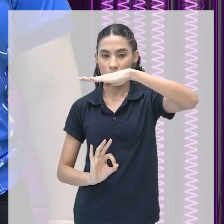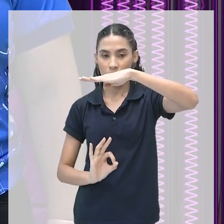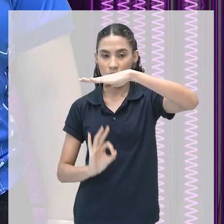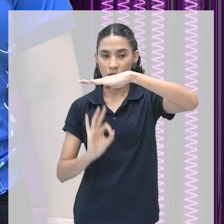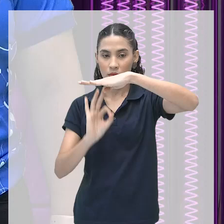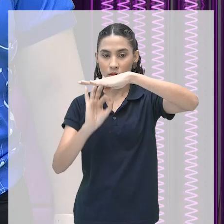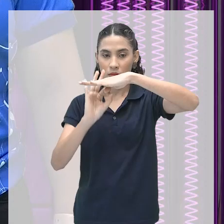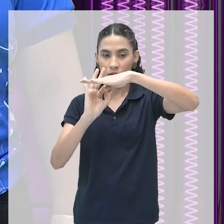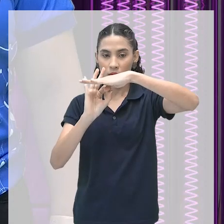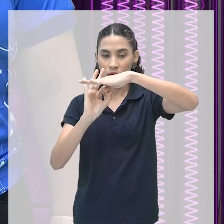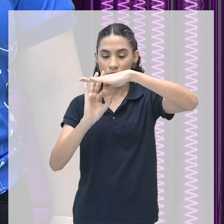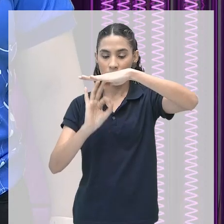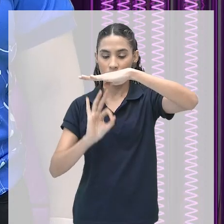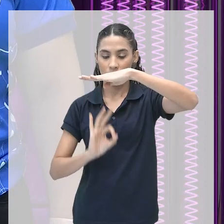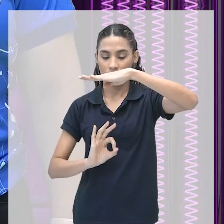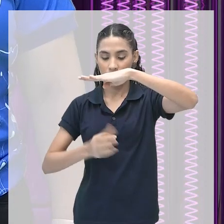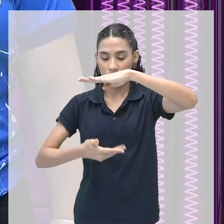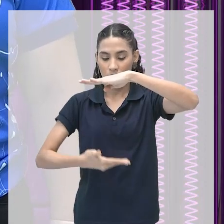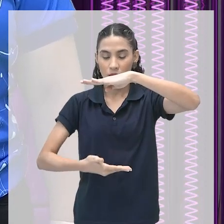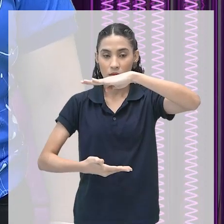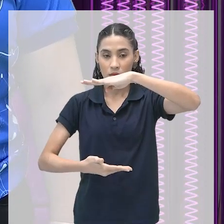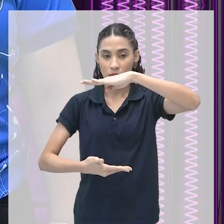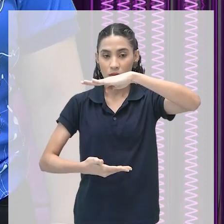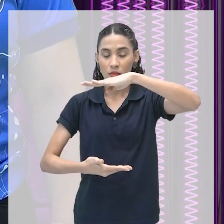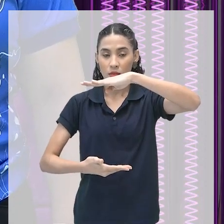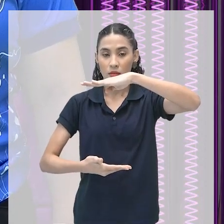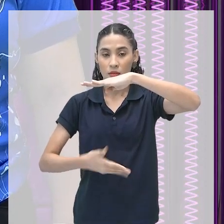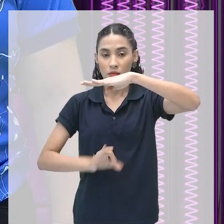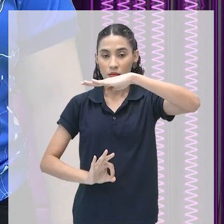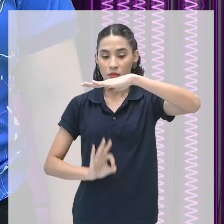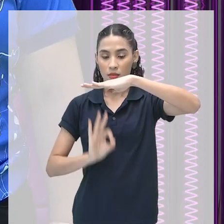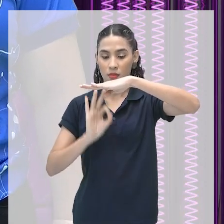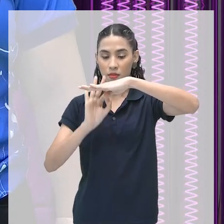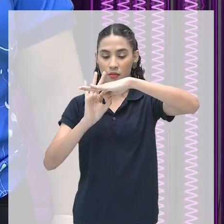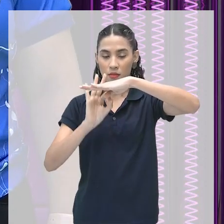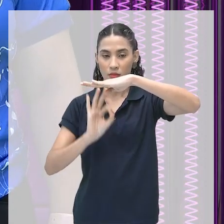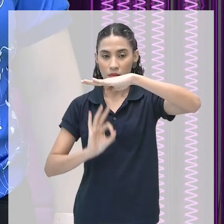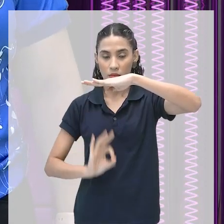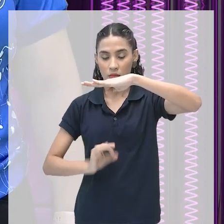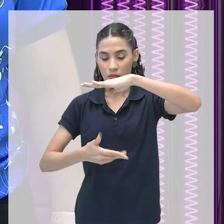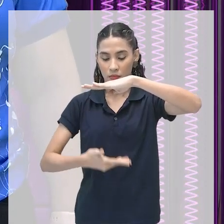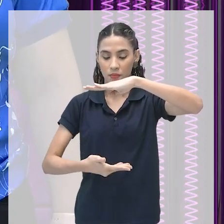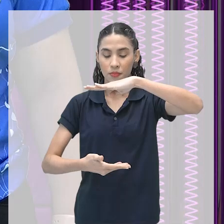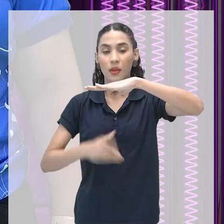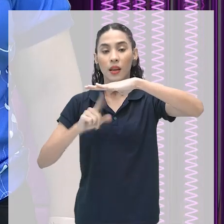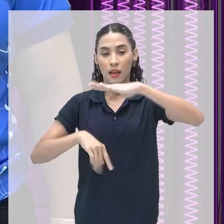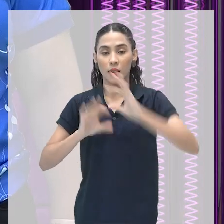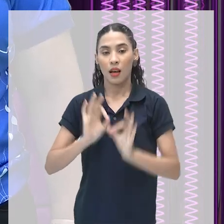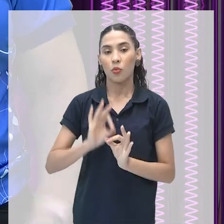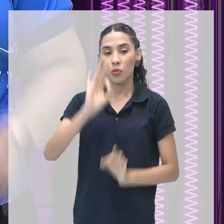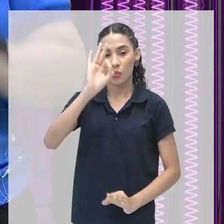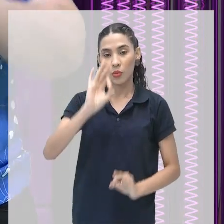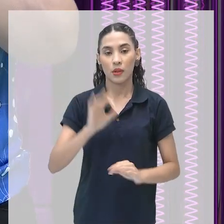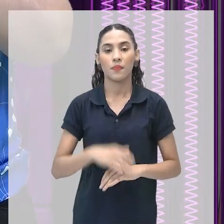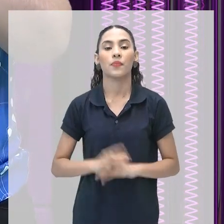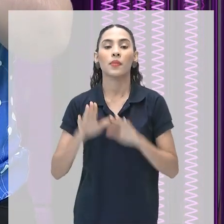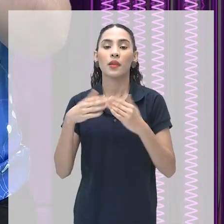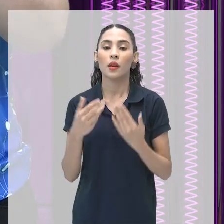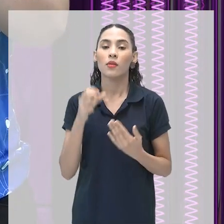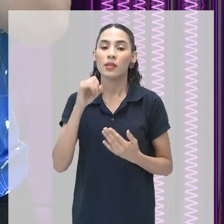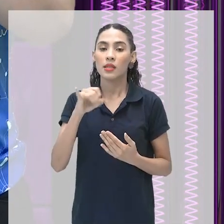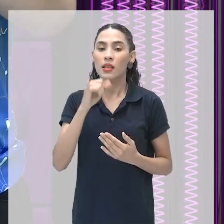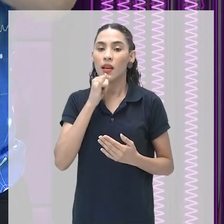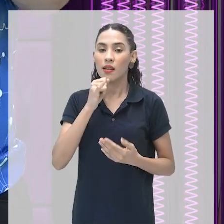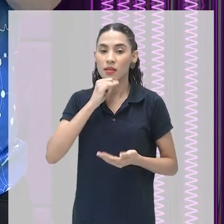a base de baixo, a base inferior aí, tá bom? E aí, essa é a altura do prisma. Então, se o prisma